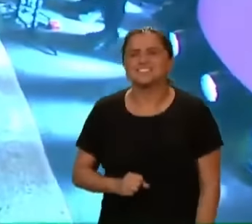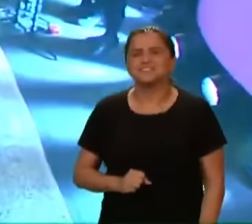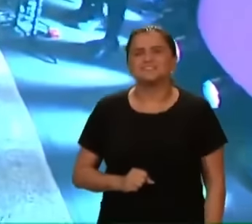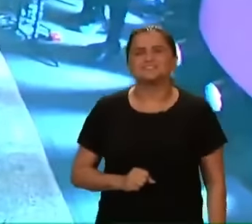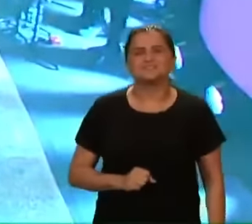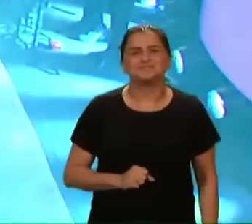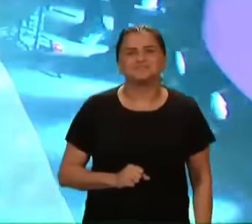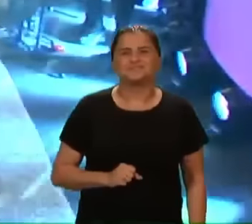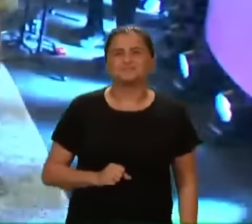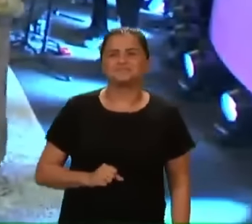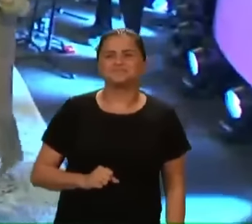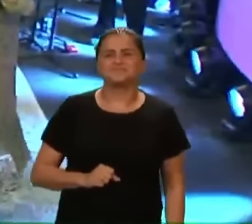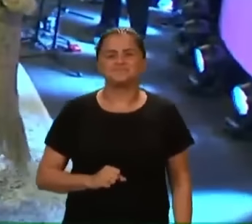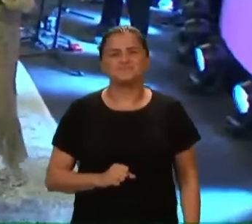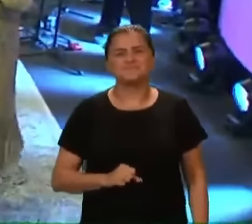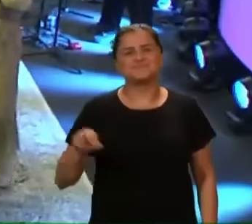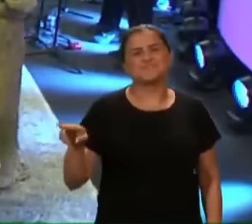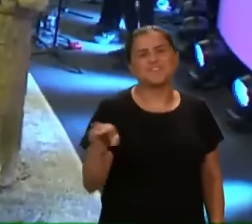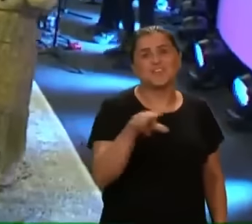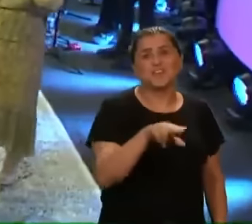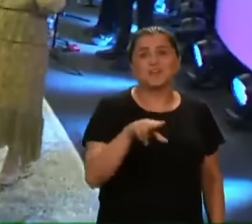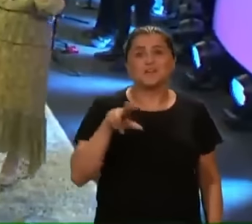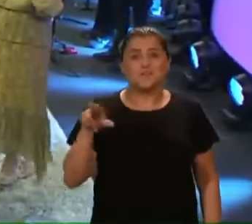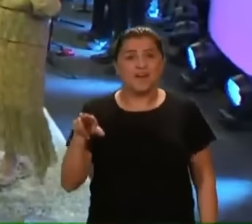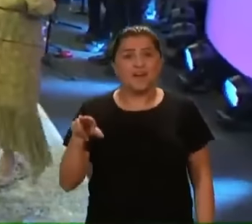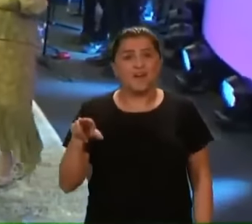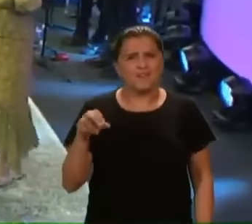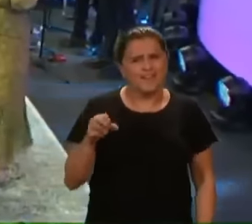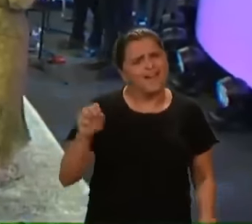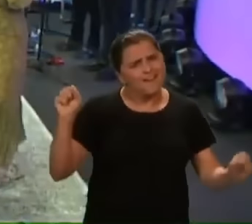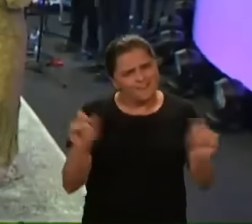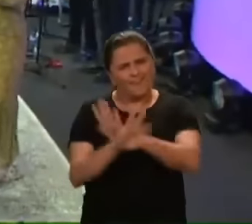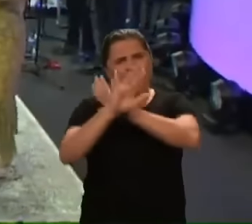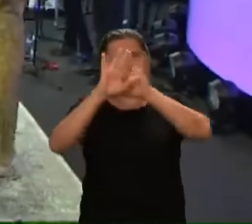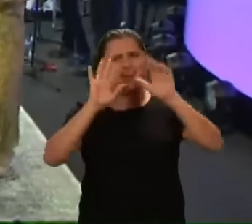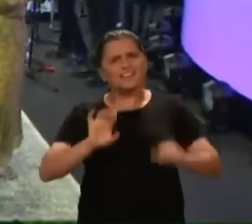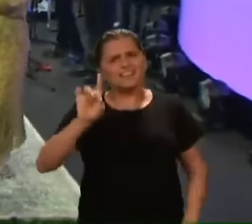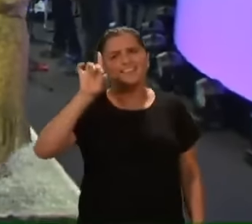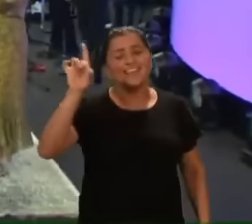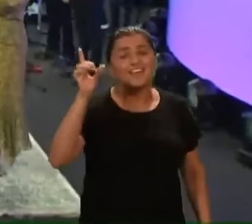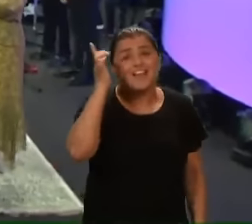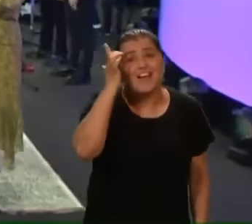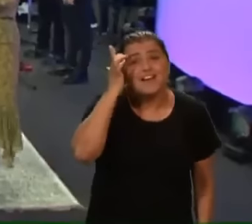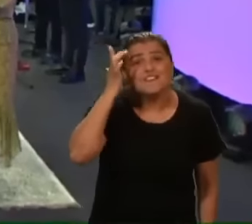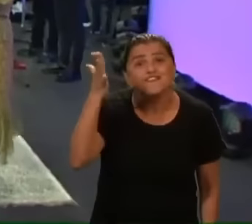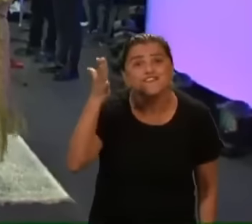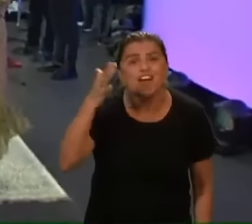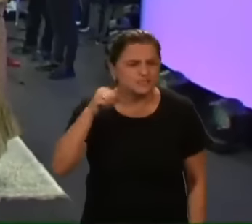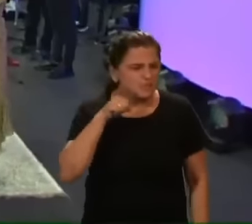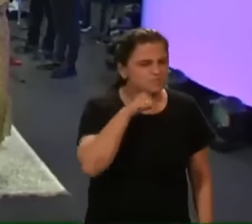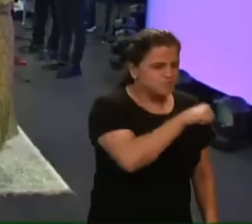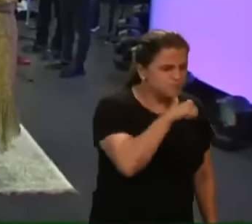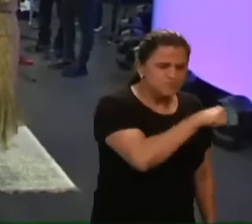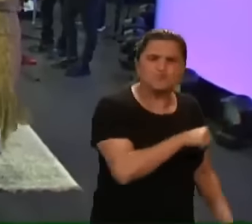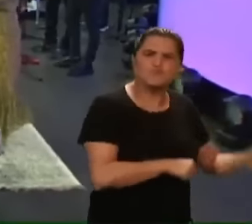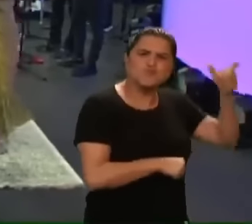Ô, minha irmã, a arma tá na tua boca. Tá facinho pra destruir o teu